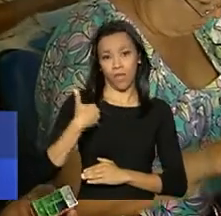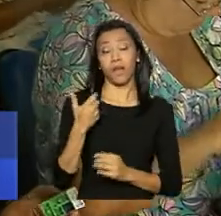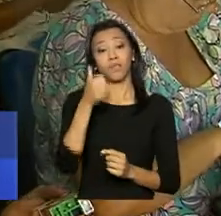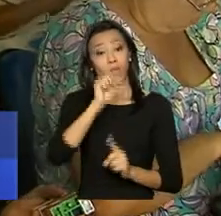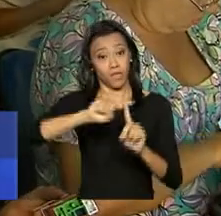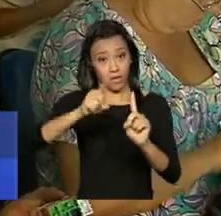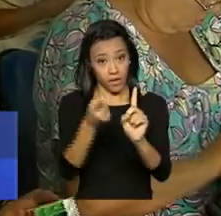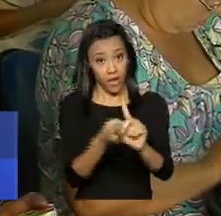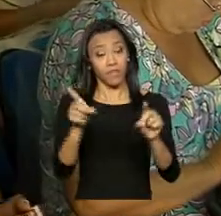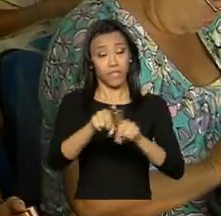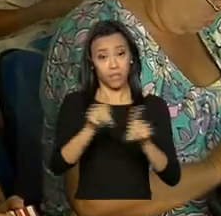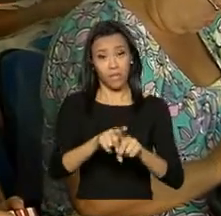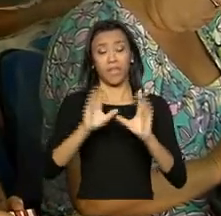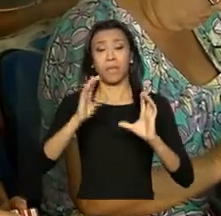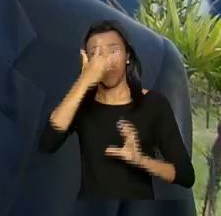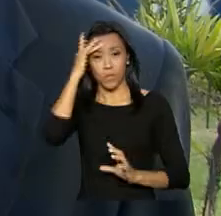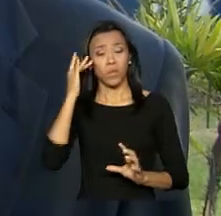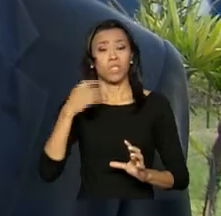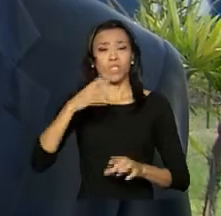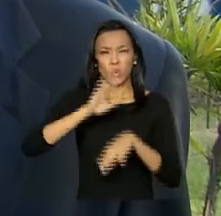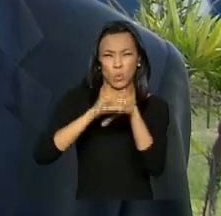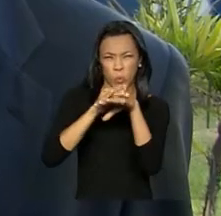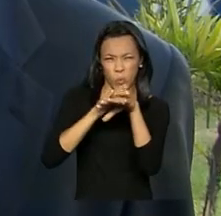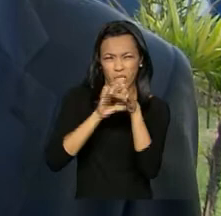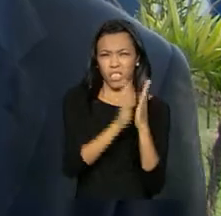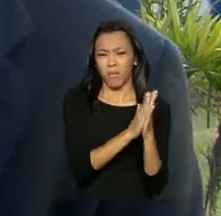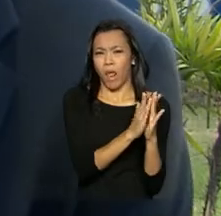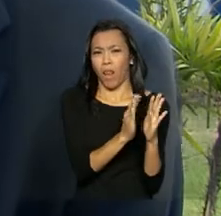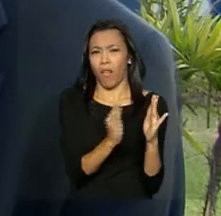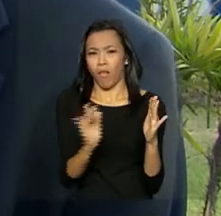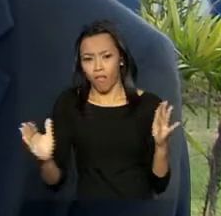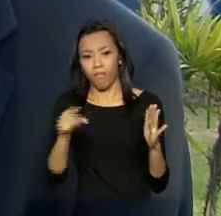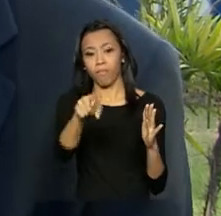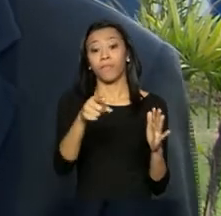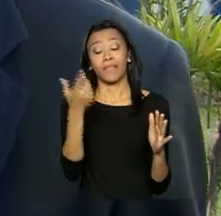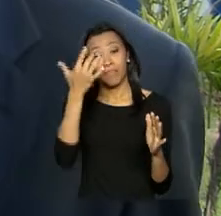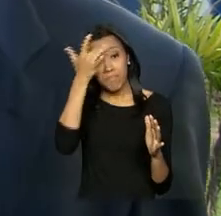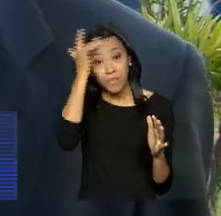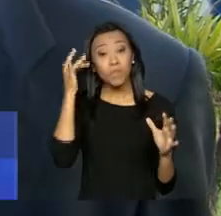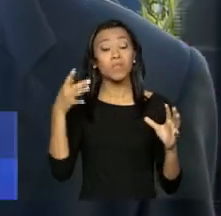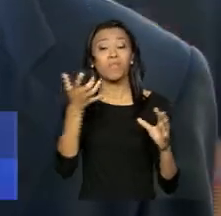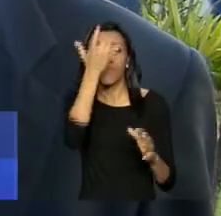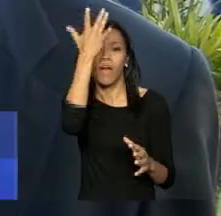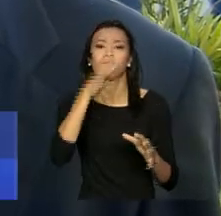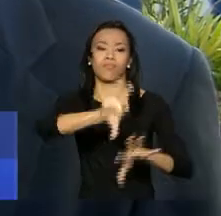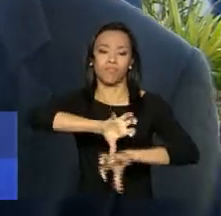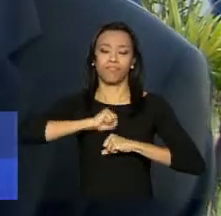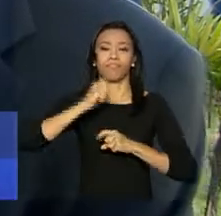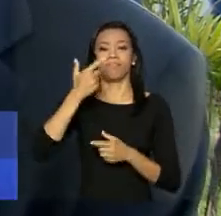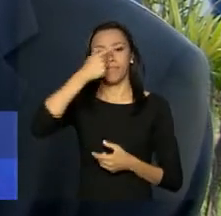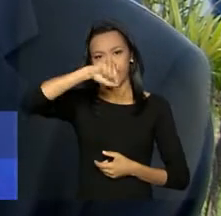gestantes e doentes renais crônicos. São as pessoas que têm mais probabilidade de contrair gripe e que têm mais probabilidade de